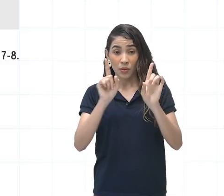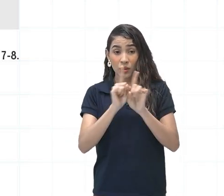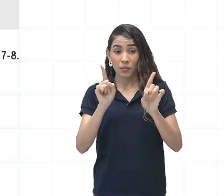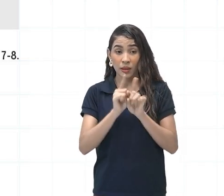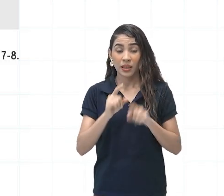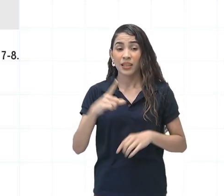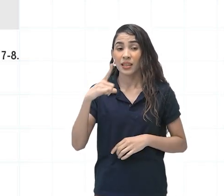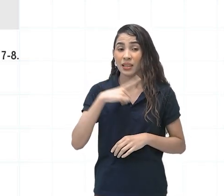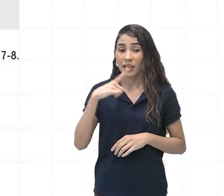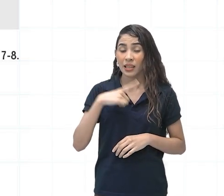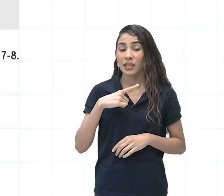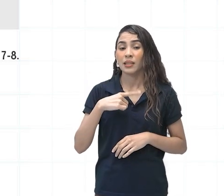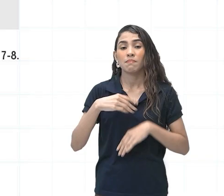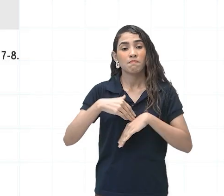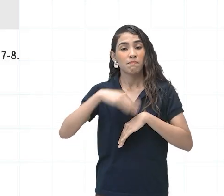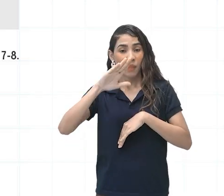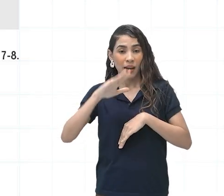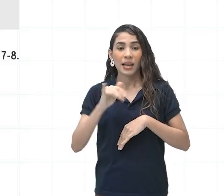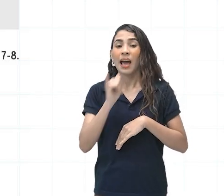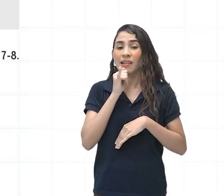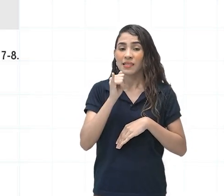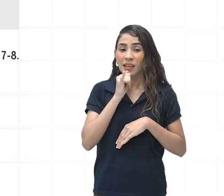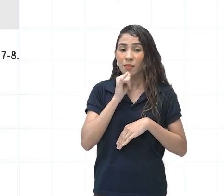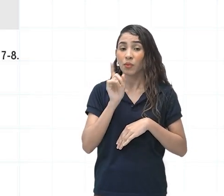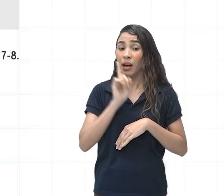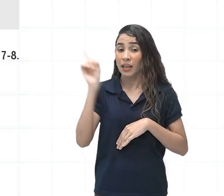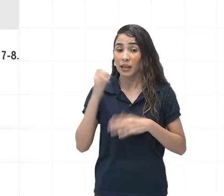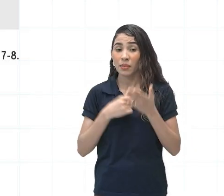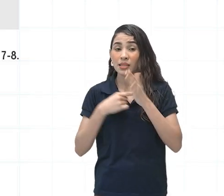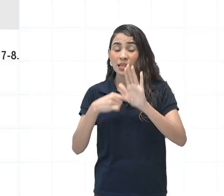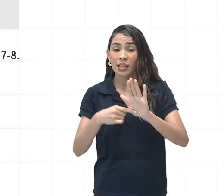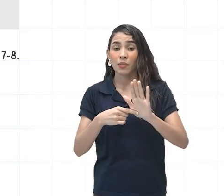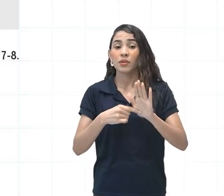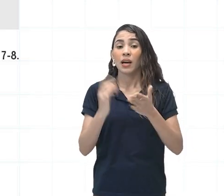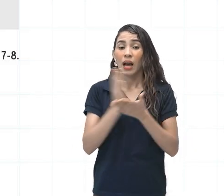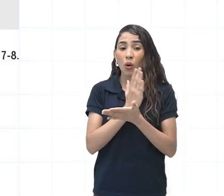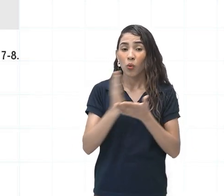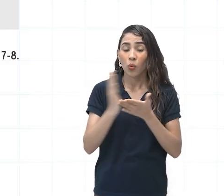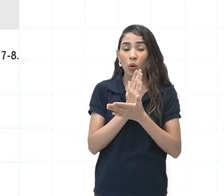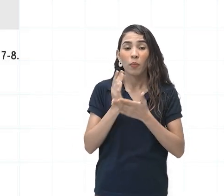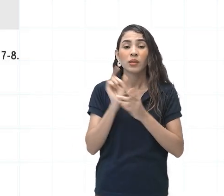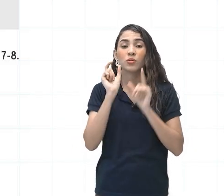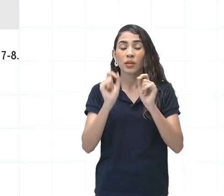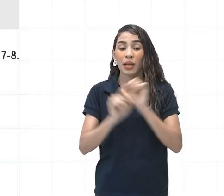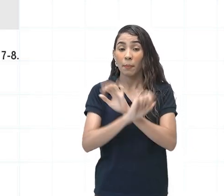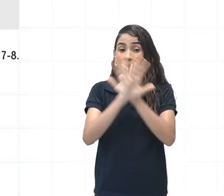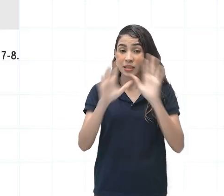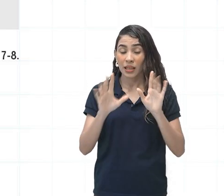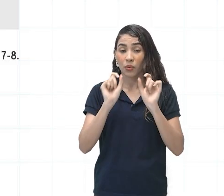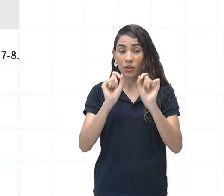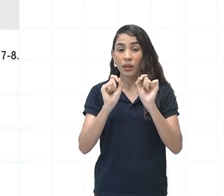Há muitos mais exemplos. Aqui trouxemos algumas apenas para a questão da ilustração. Então, por exemplo, a